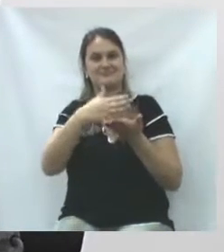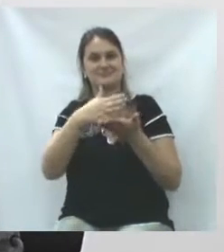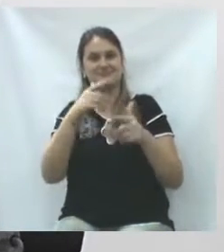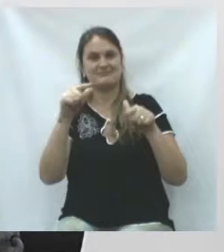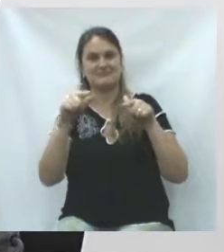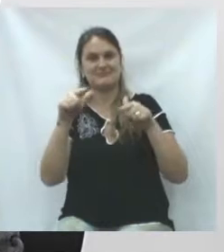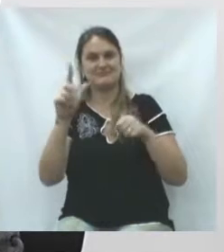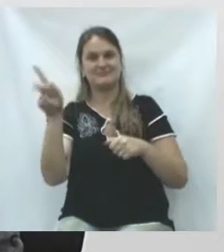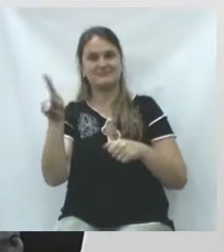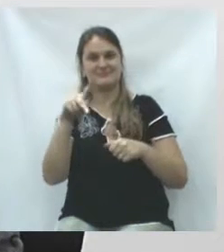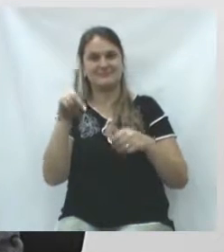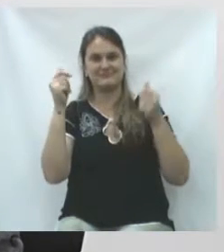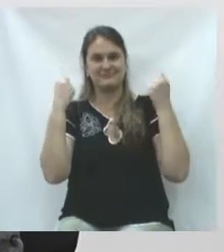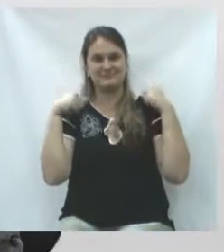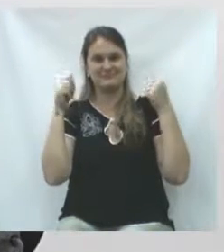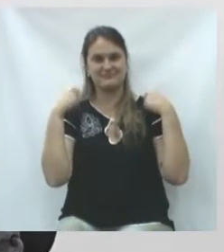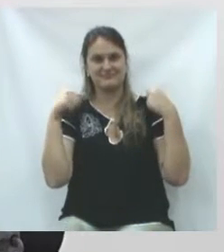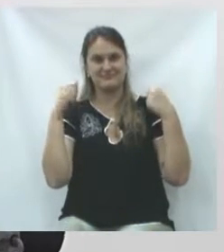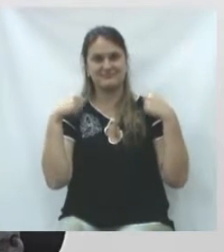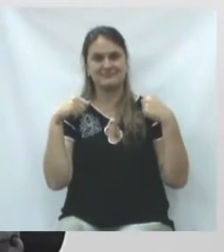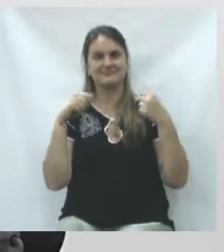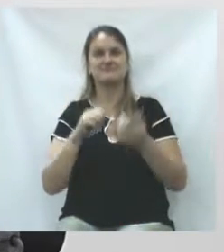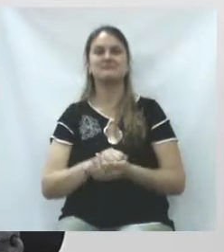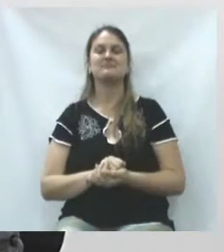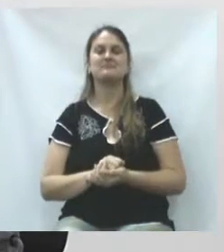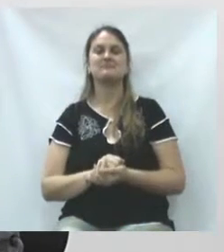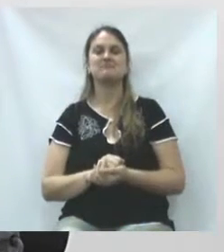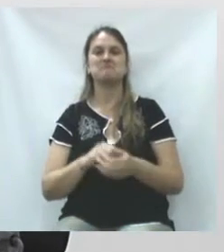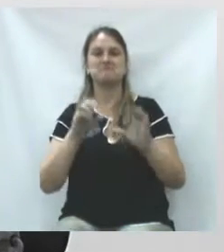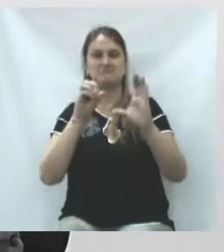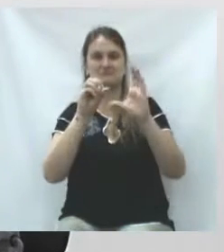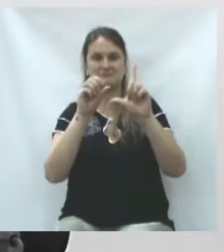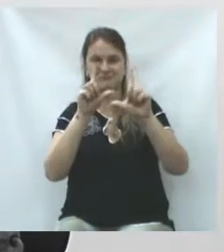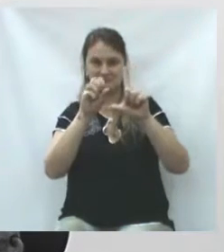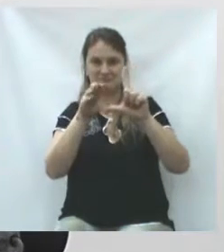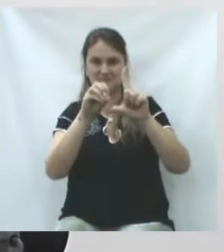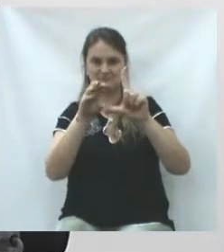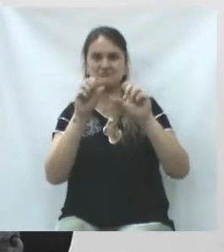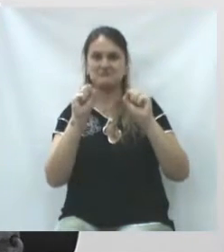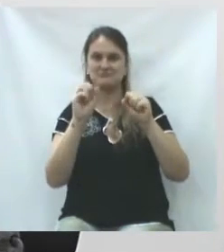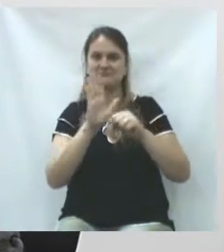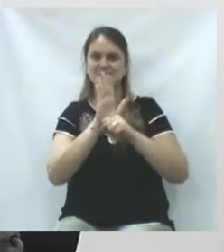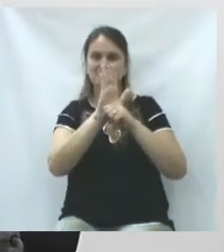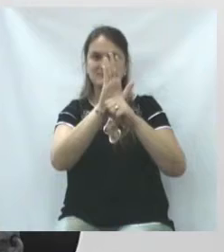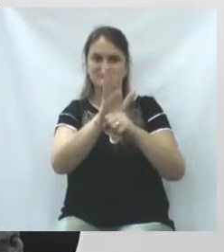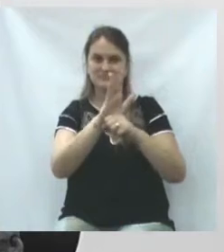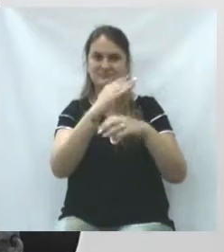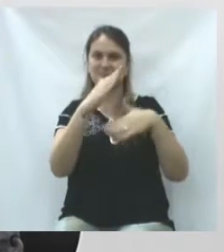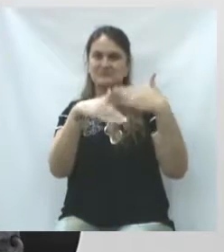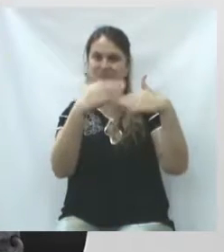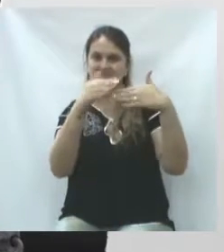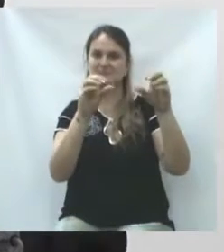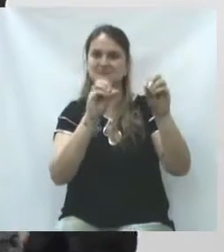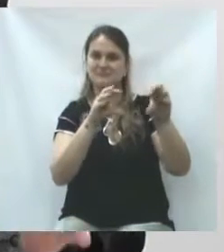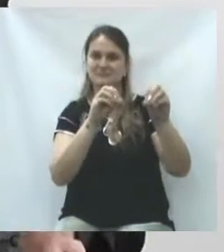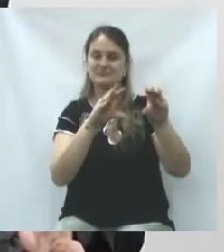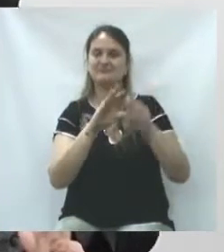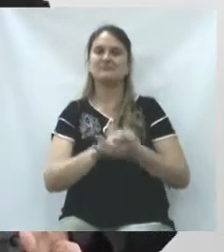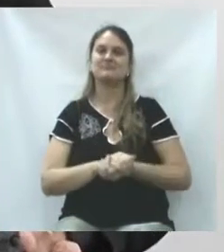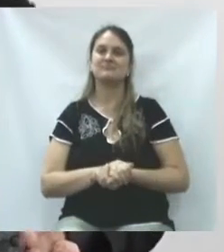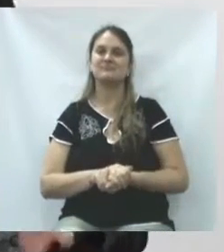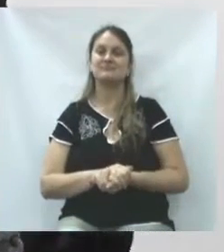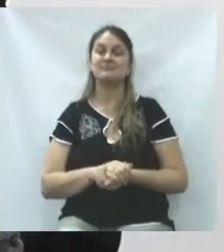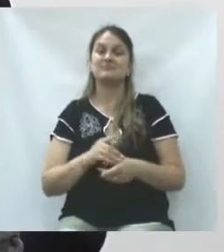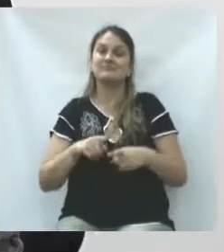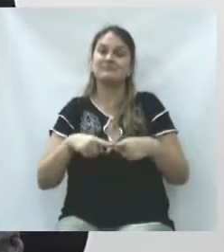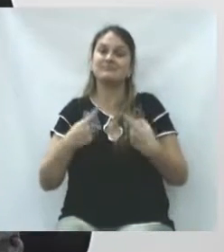para a licenciatura, poder contribuir para com a educação. Mas quis o